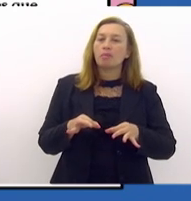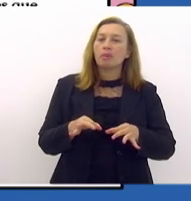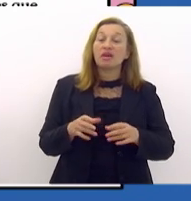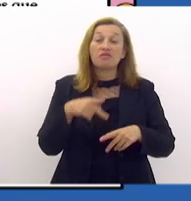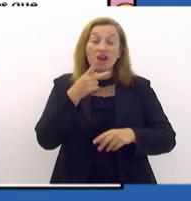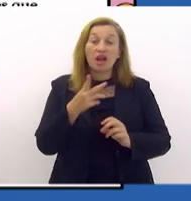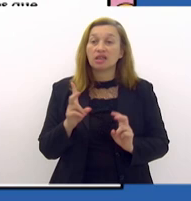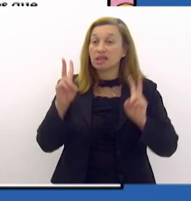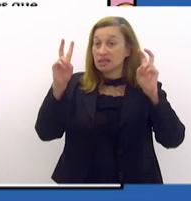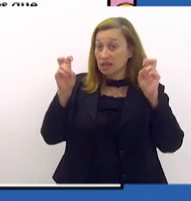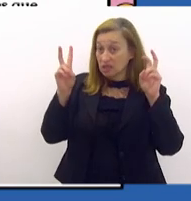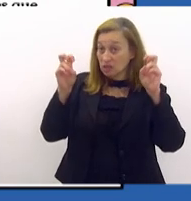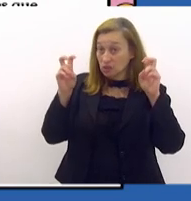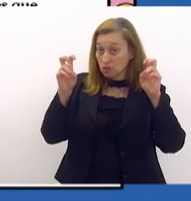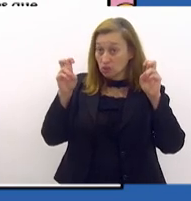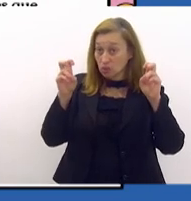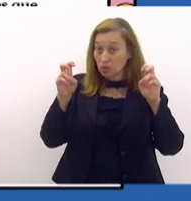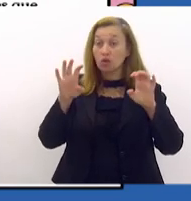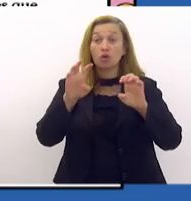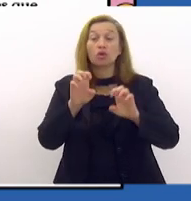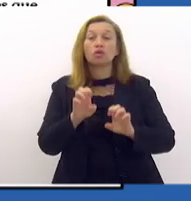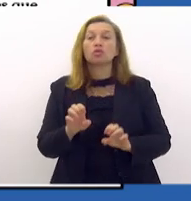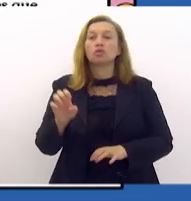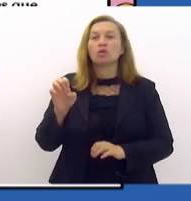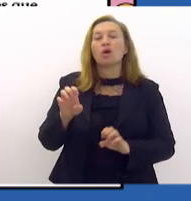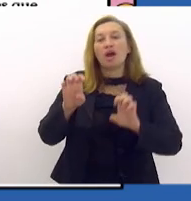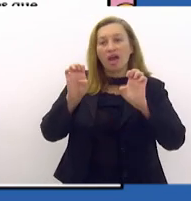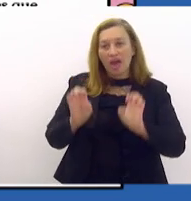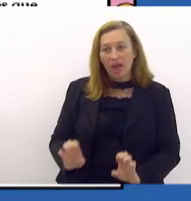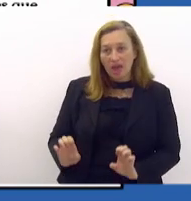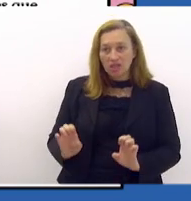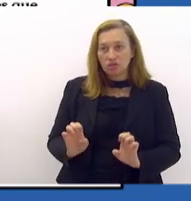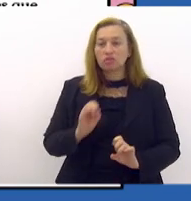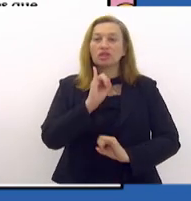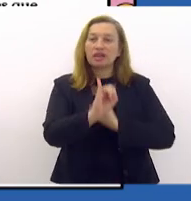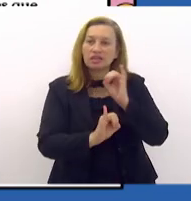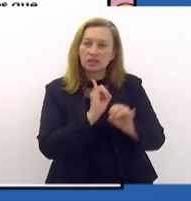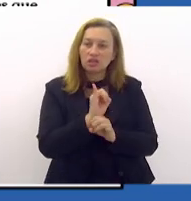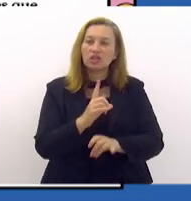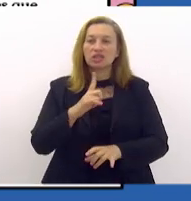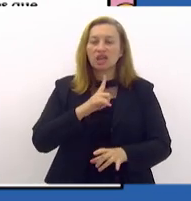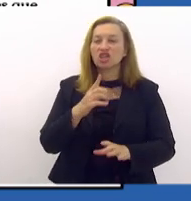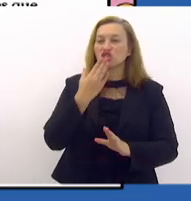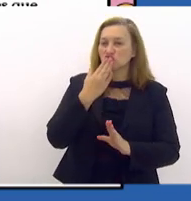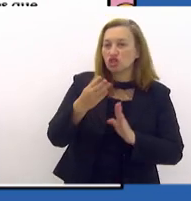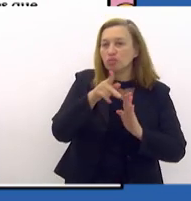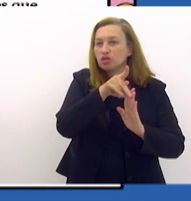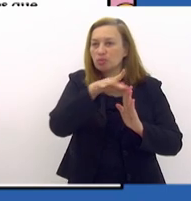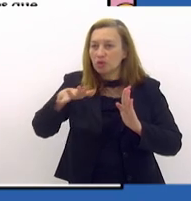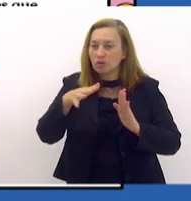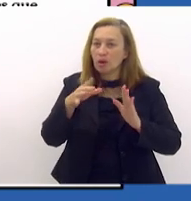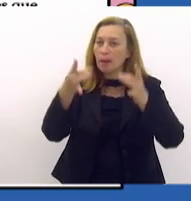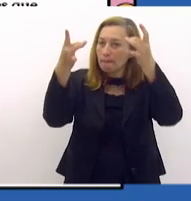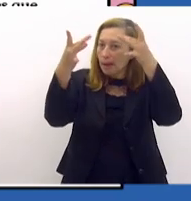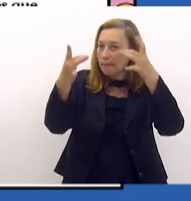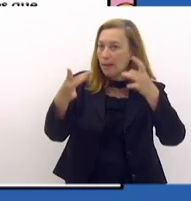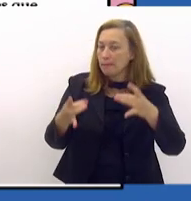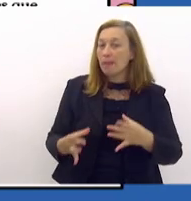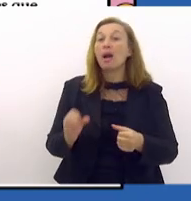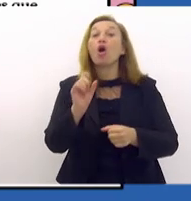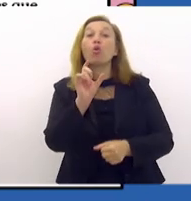questão do uso ético e cidadão na internet? Tem algum tipo de protocolo, passo a passo, do que ela pode